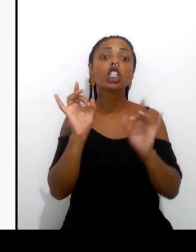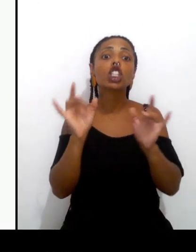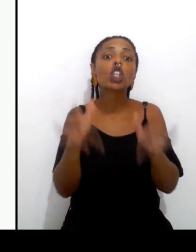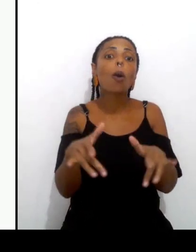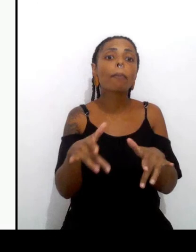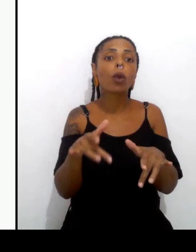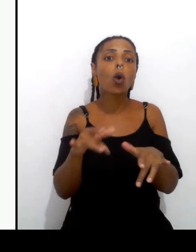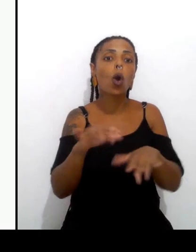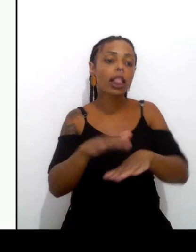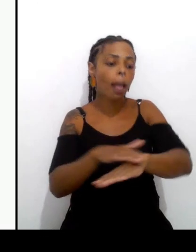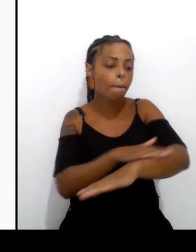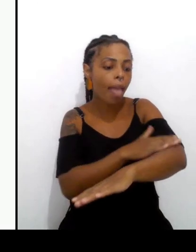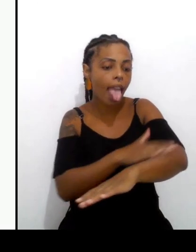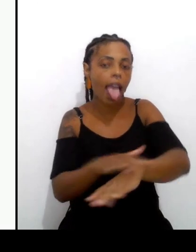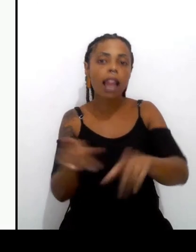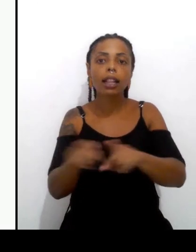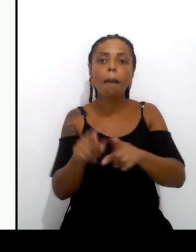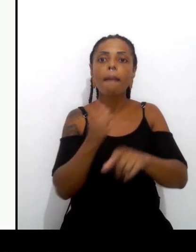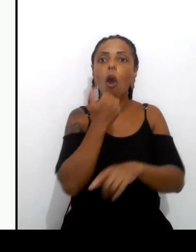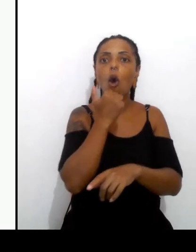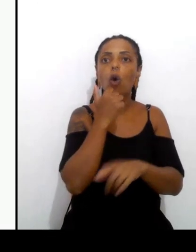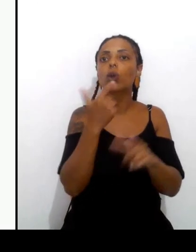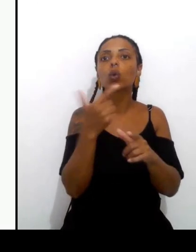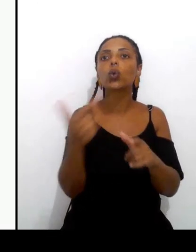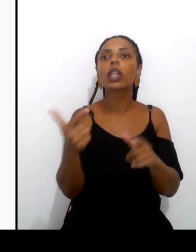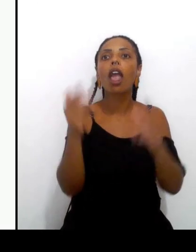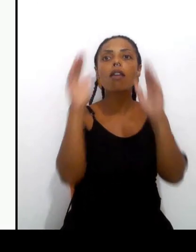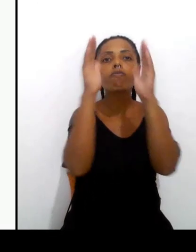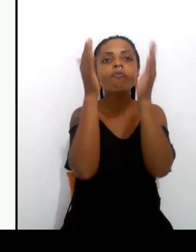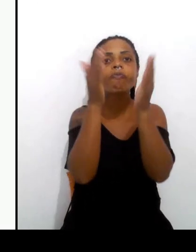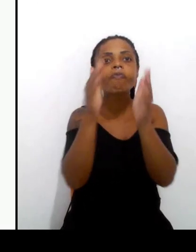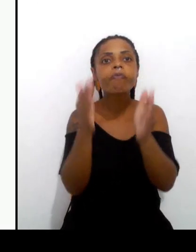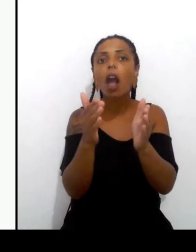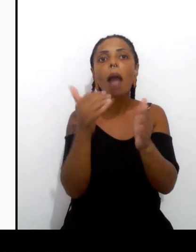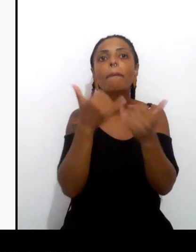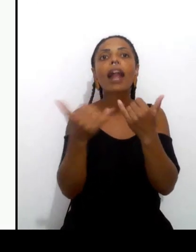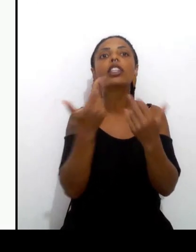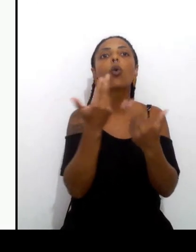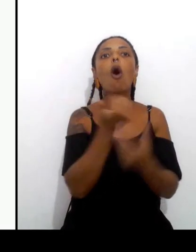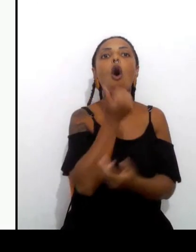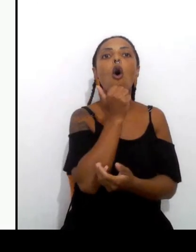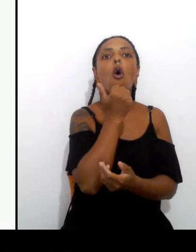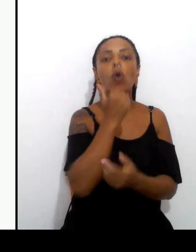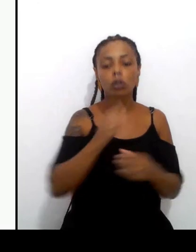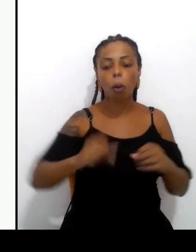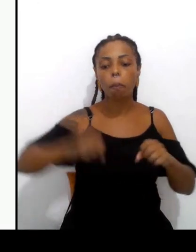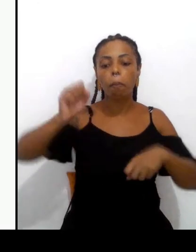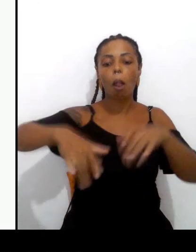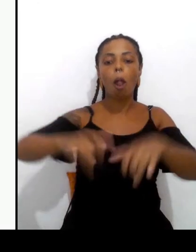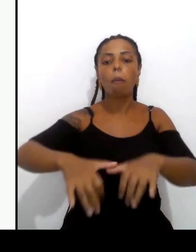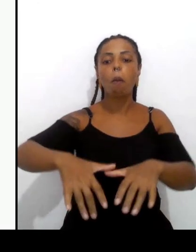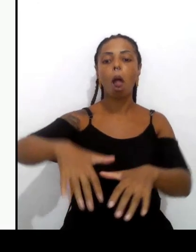sem forma como uma pilha de ossos de carne